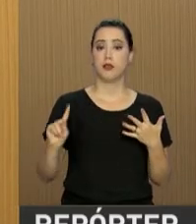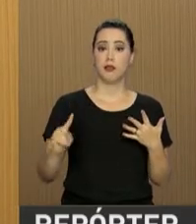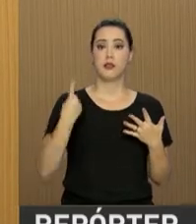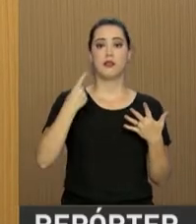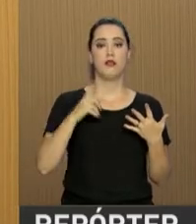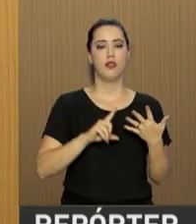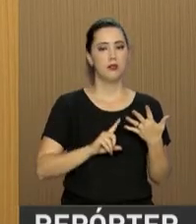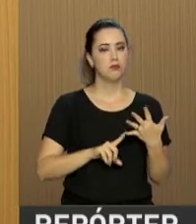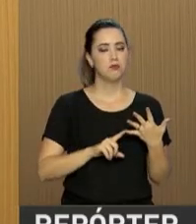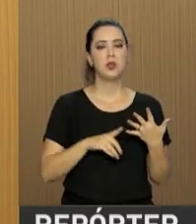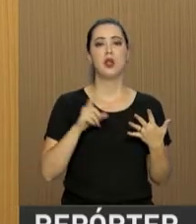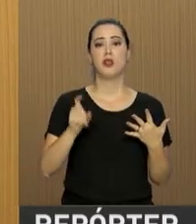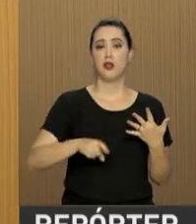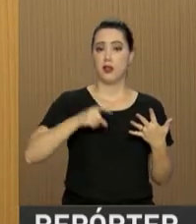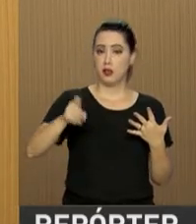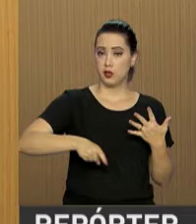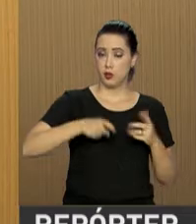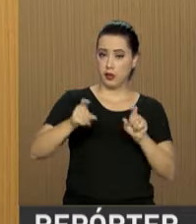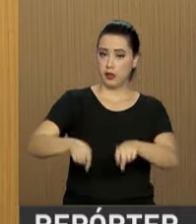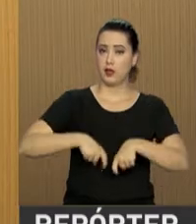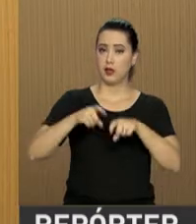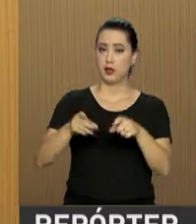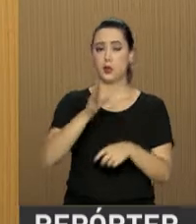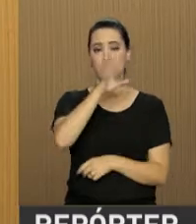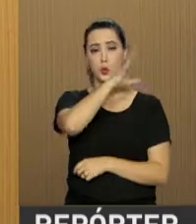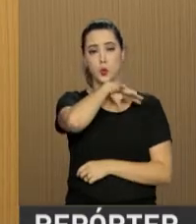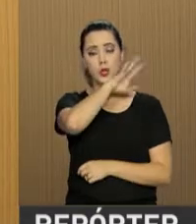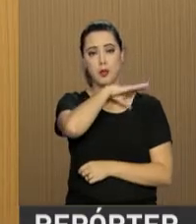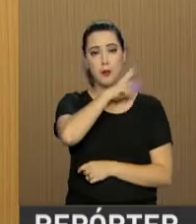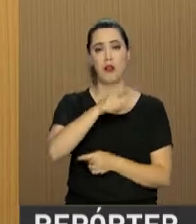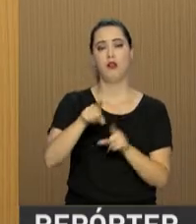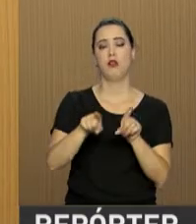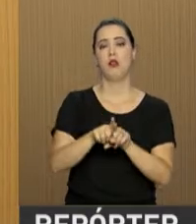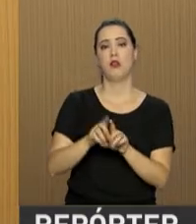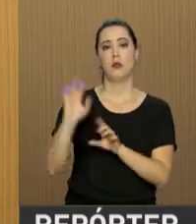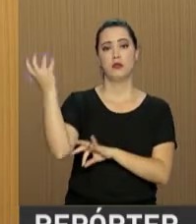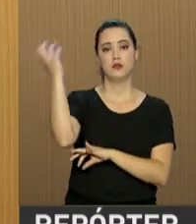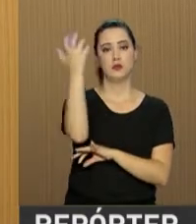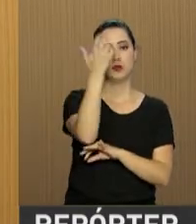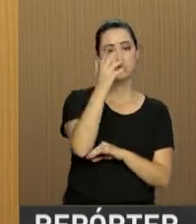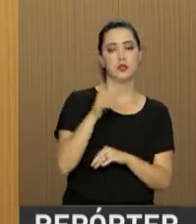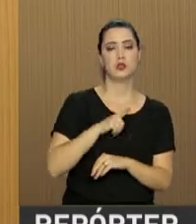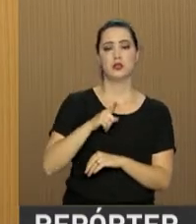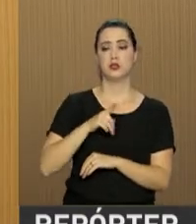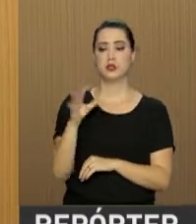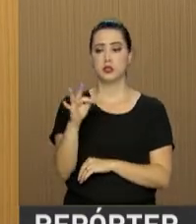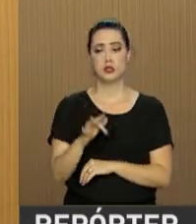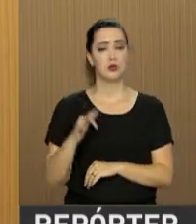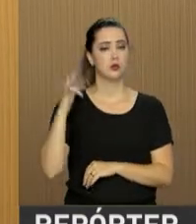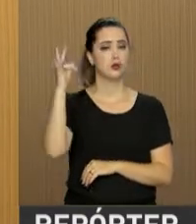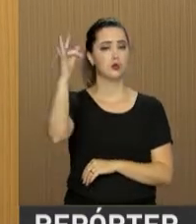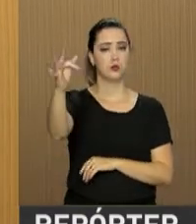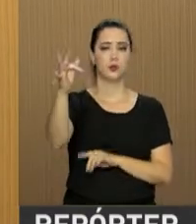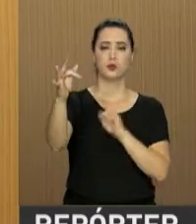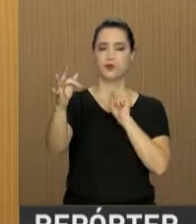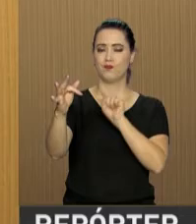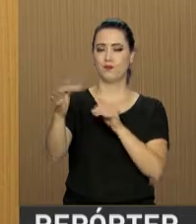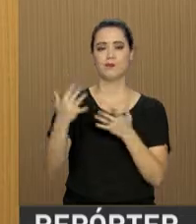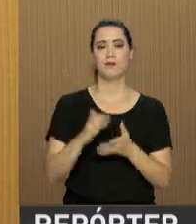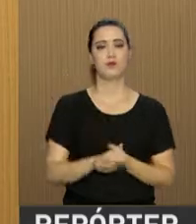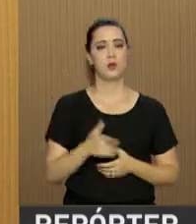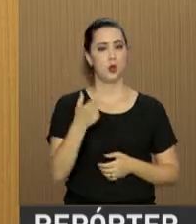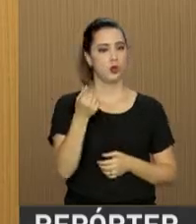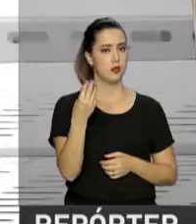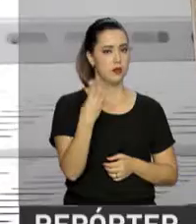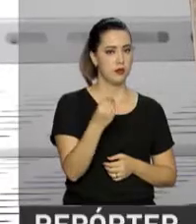que a agricultura à pecuária o setor florestal terão a enfrentar nesse horizonte de